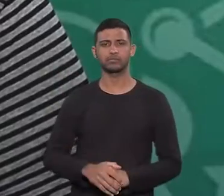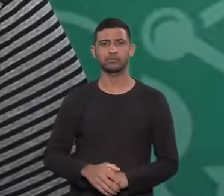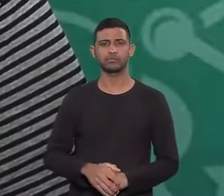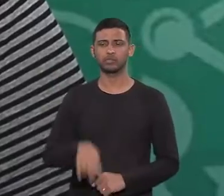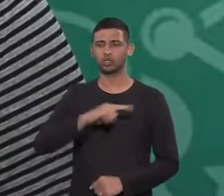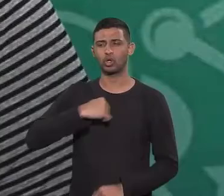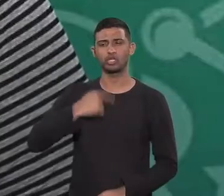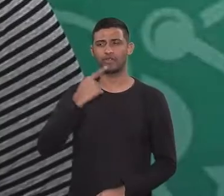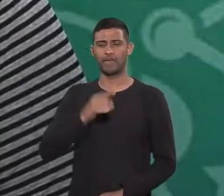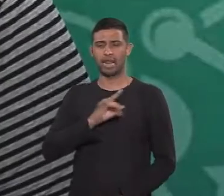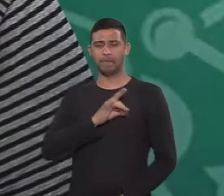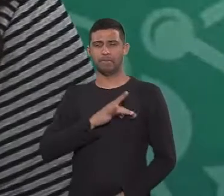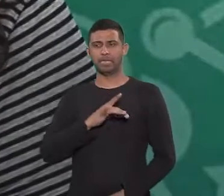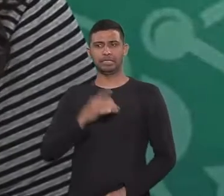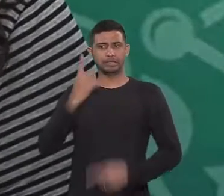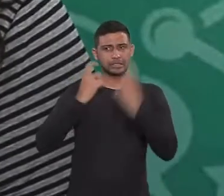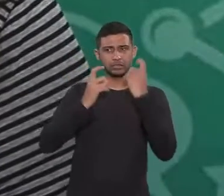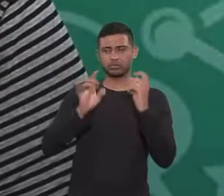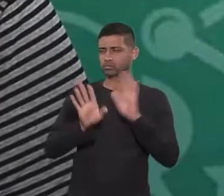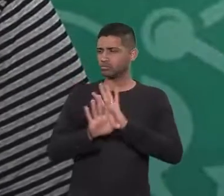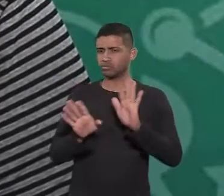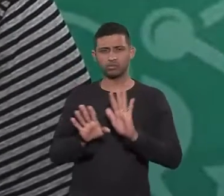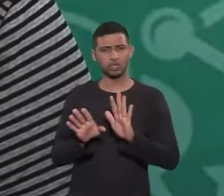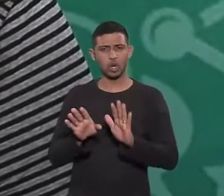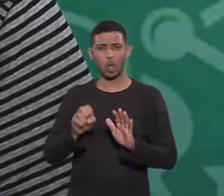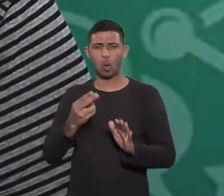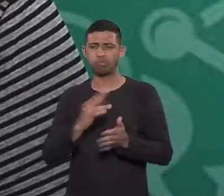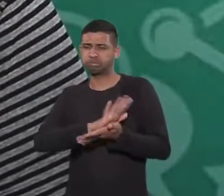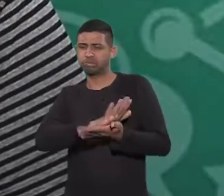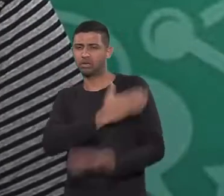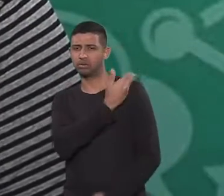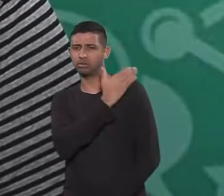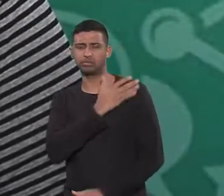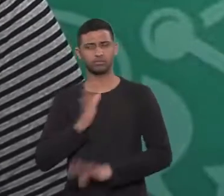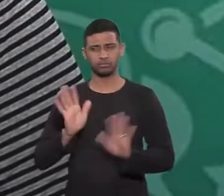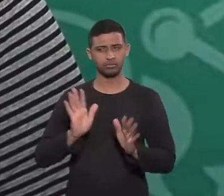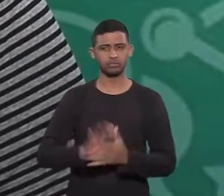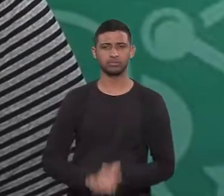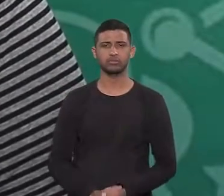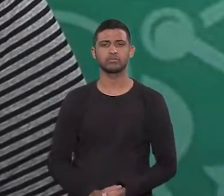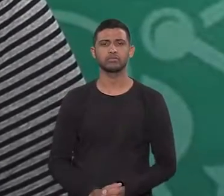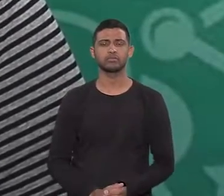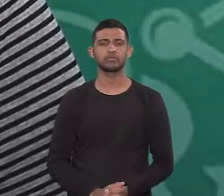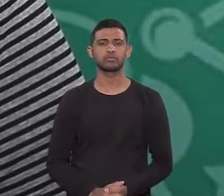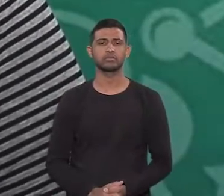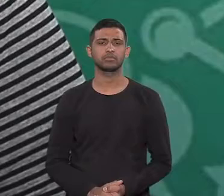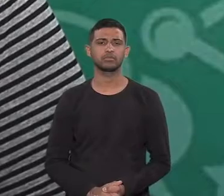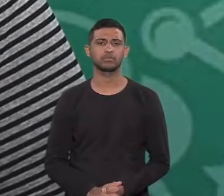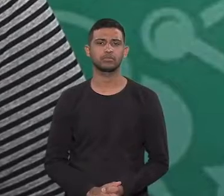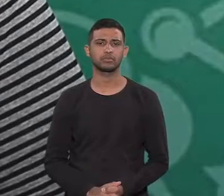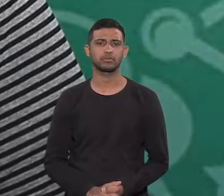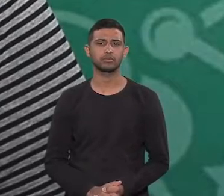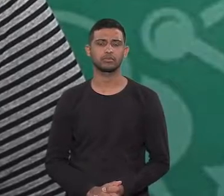certeza, e a gente diz isso sem medo, sem temor nenhum e sem preconceito nenhum, porque